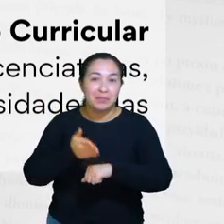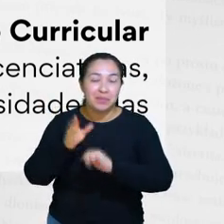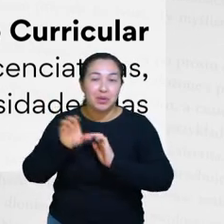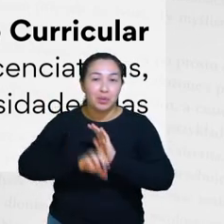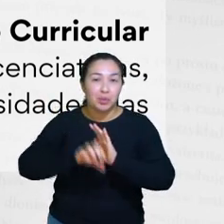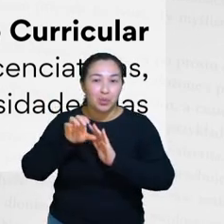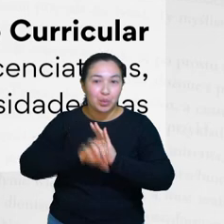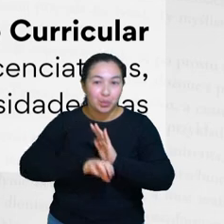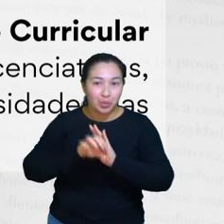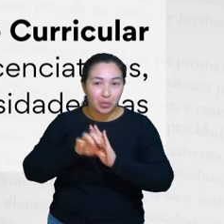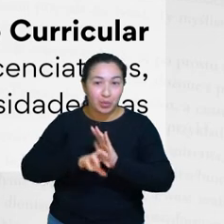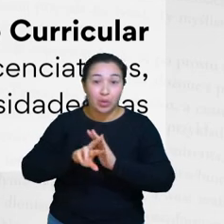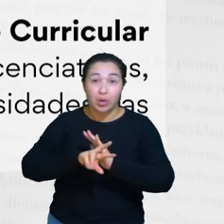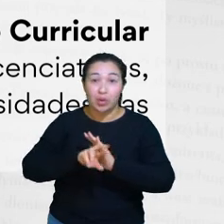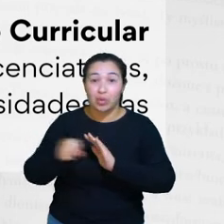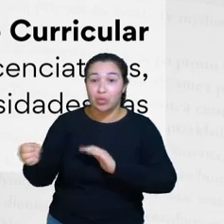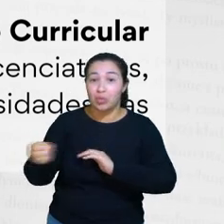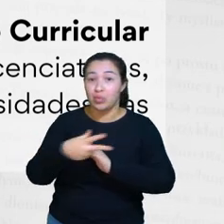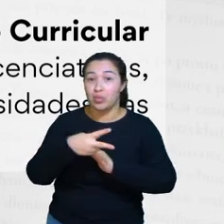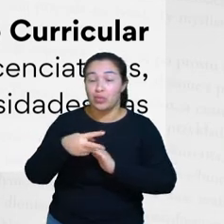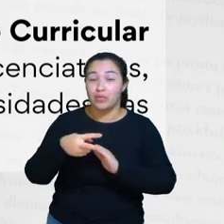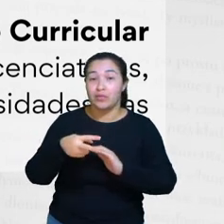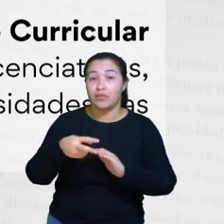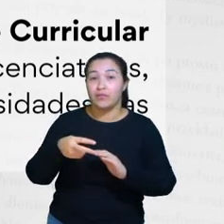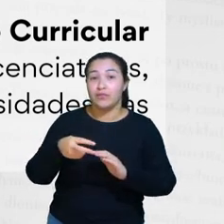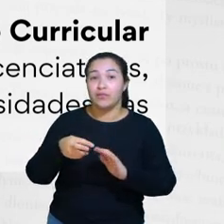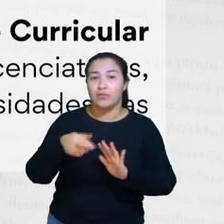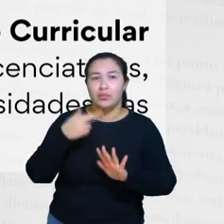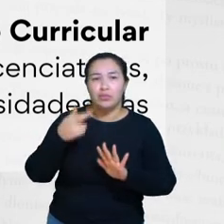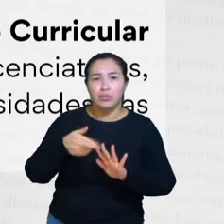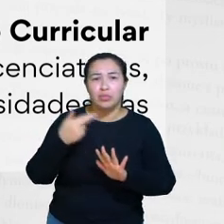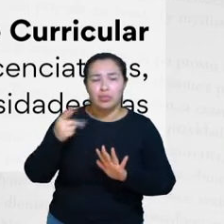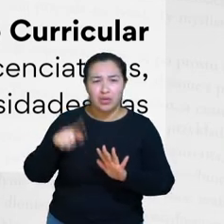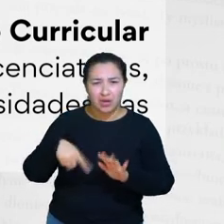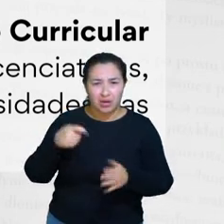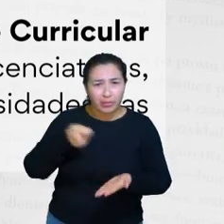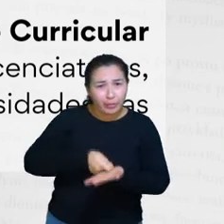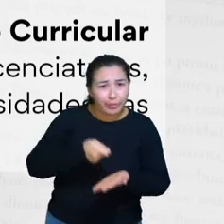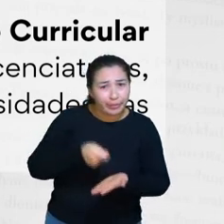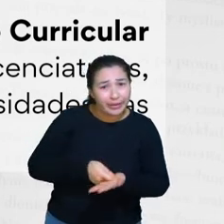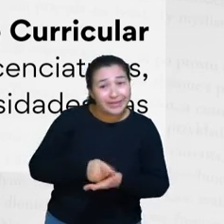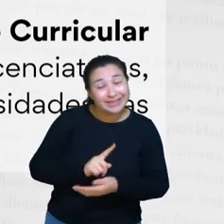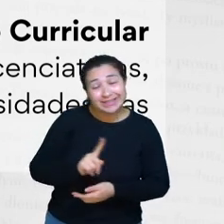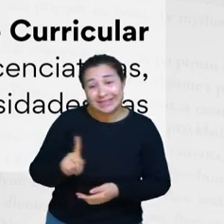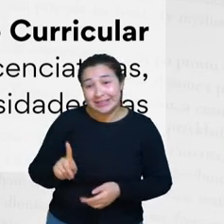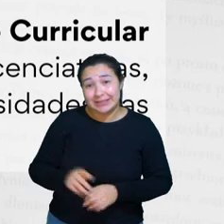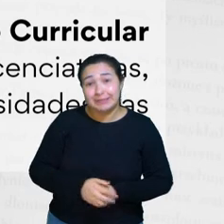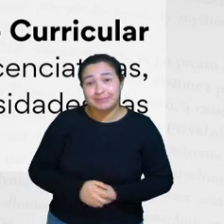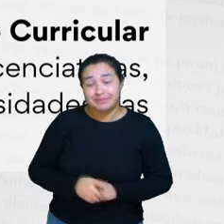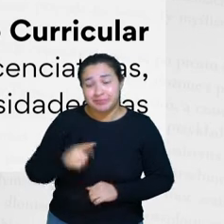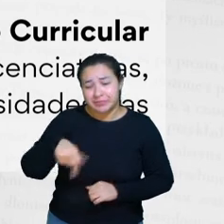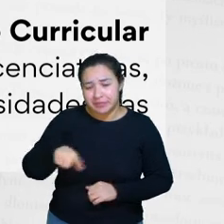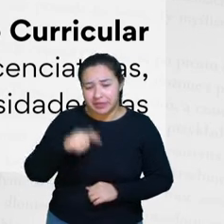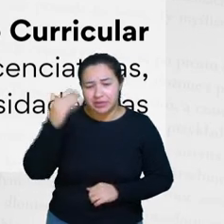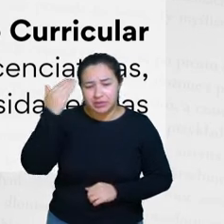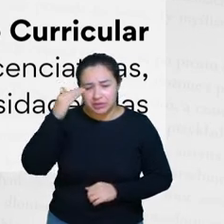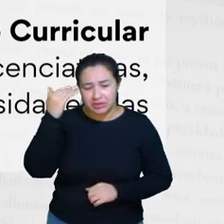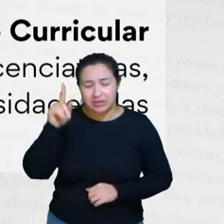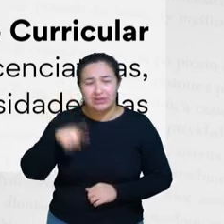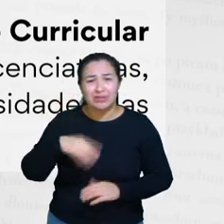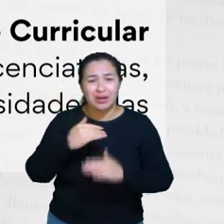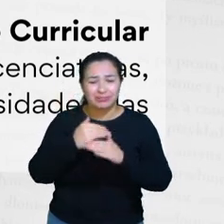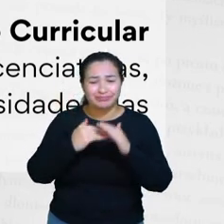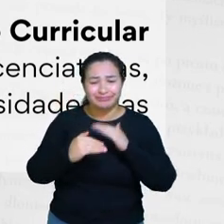resolução não não não está mais sendo obrigatória então no entendimento nosso Isso foi um um retrocesso